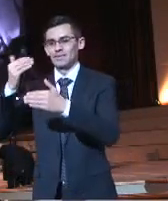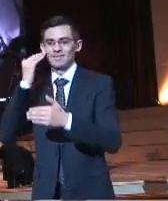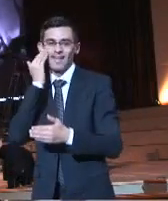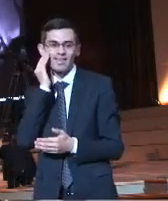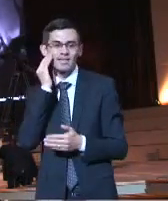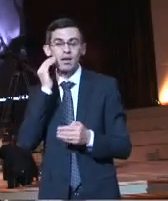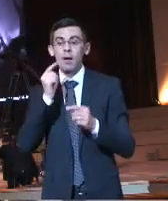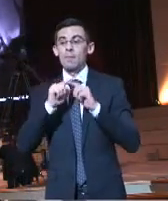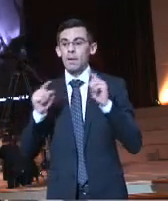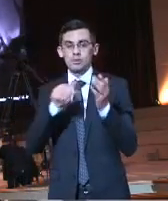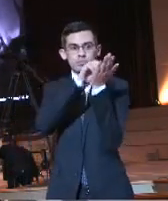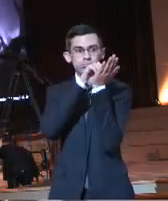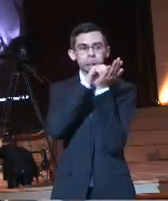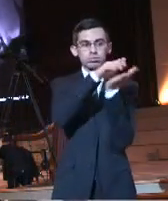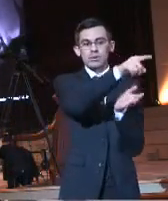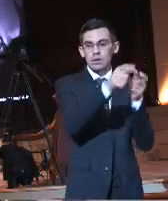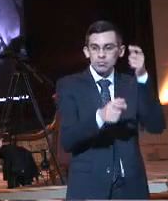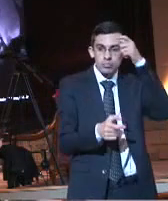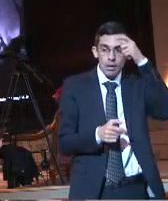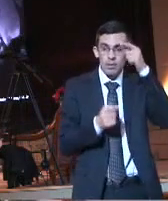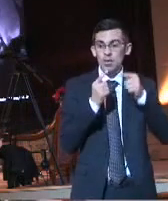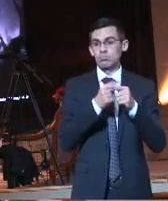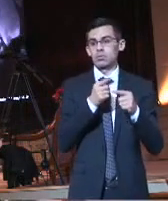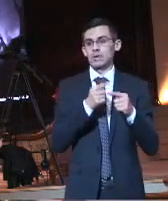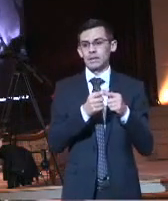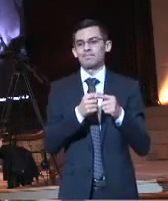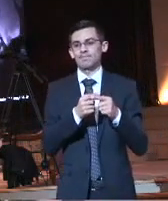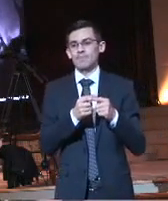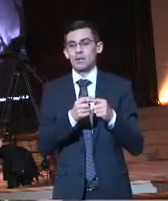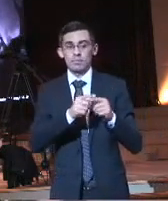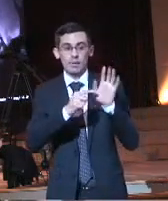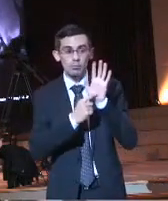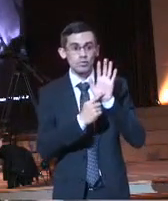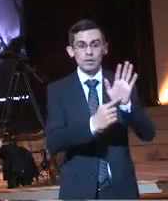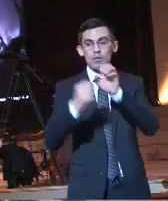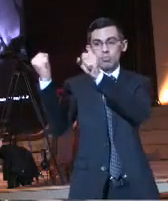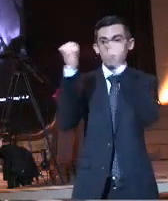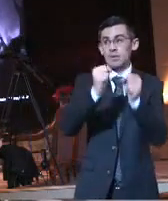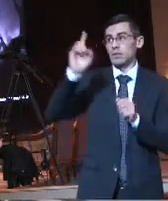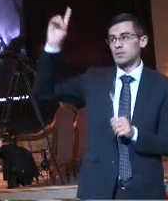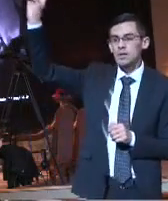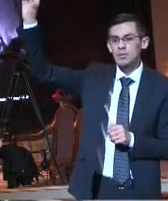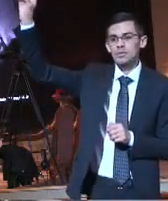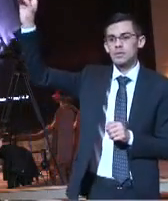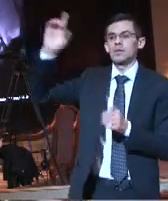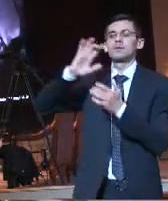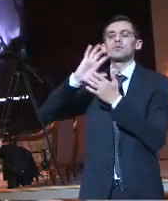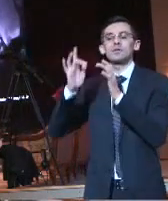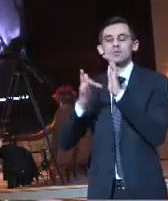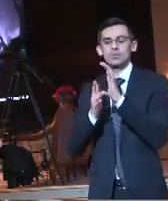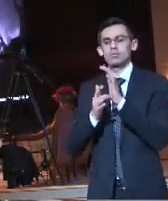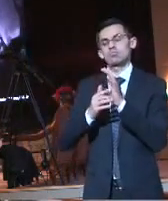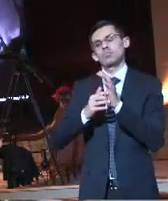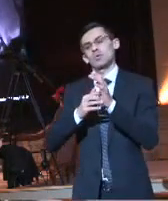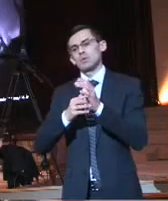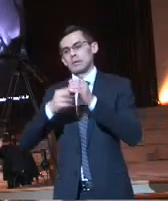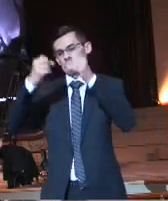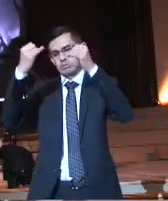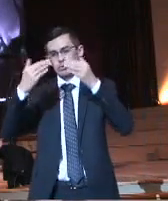Então, eu estou expulsando o demônio para revelar o poder de Deus. E aí ele conta uma